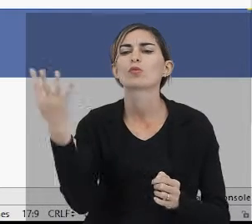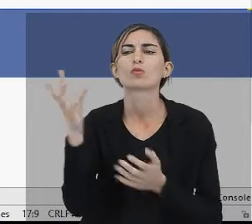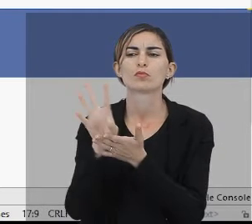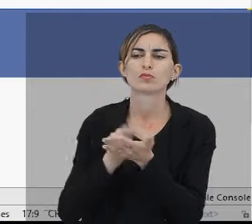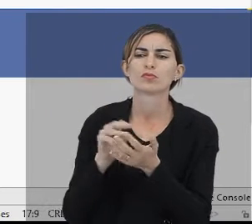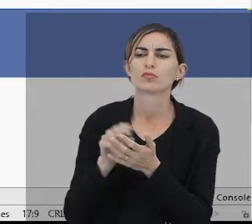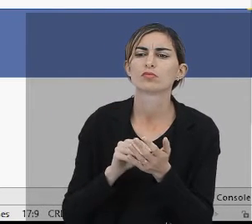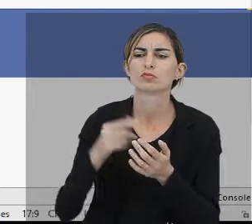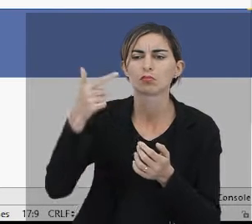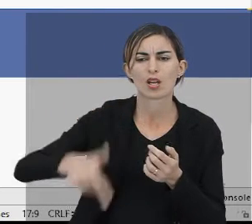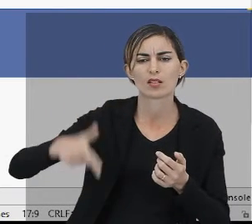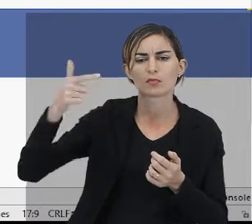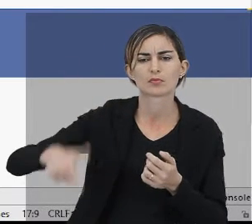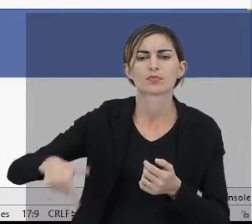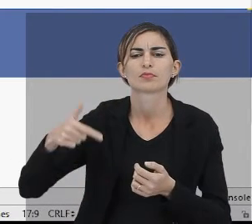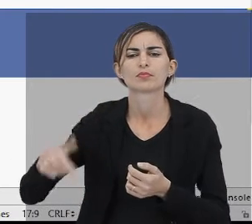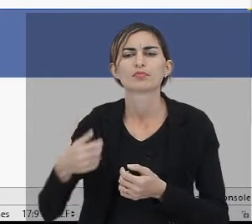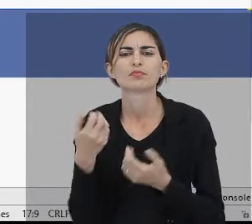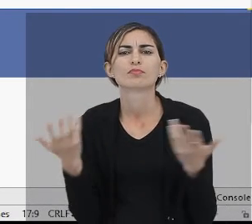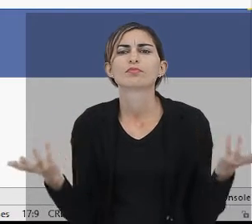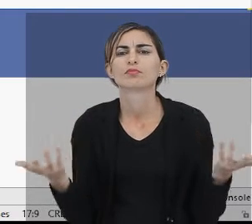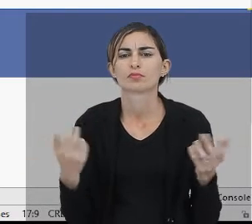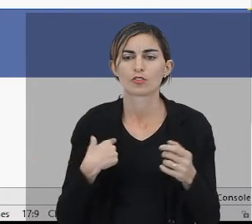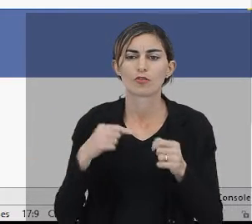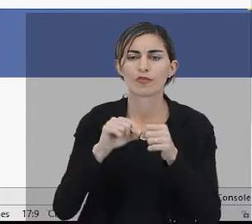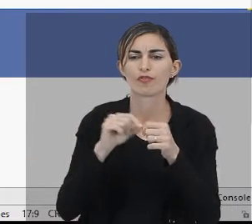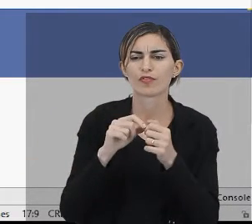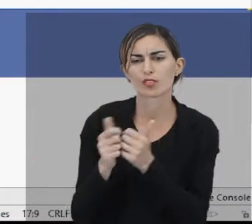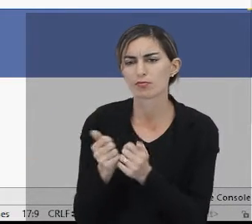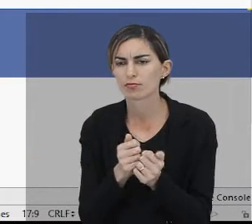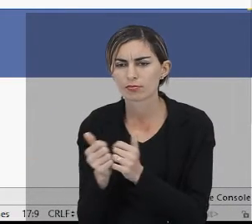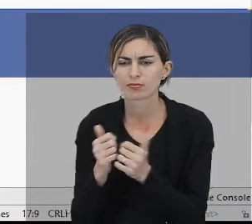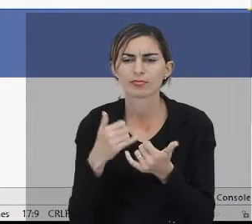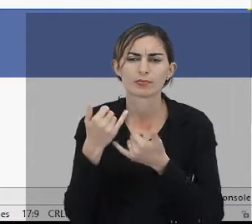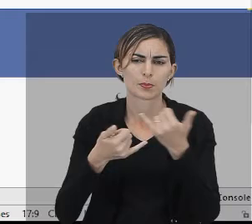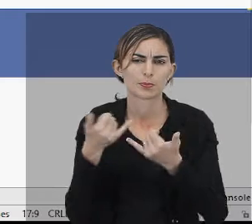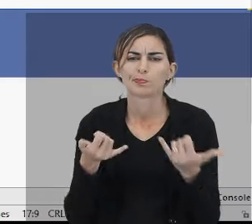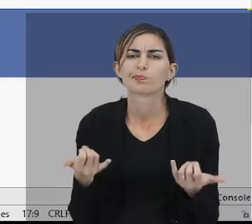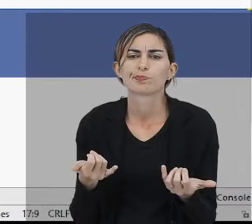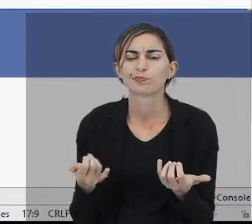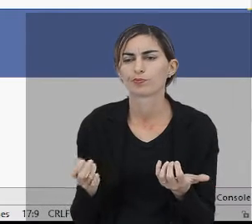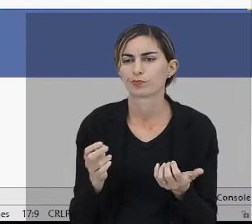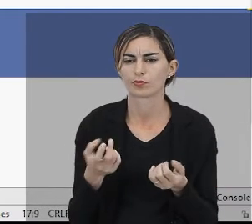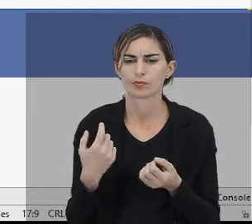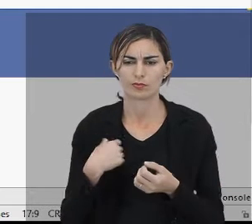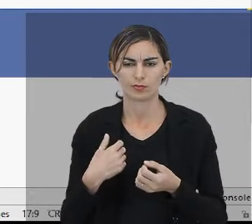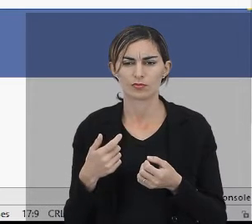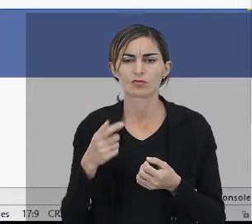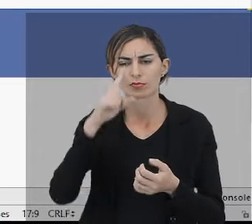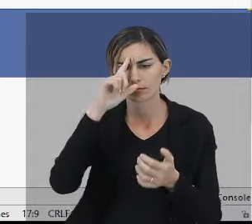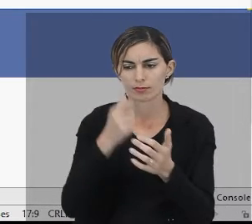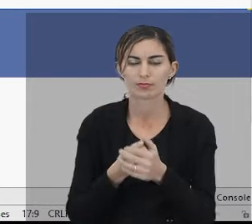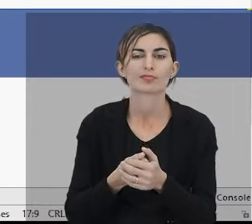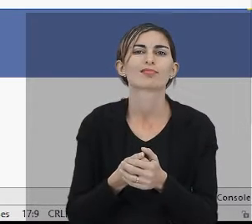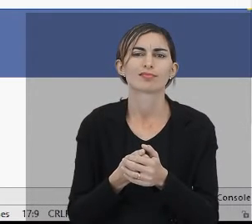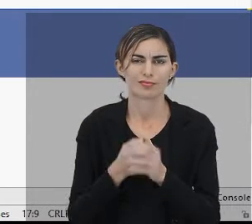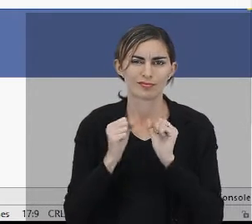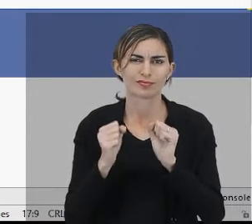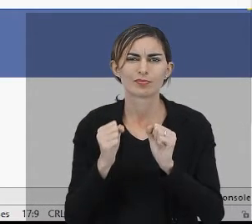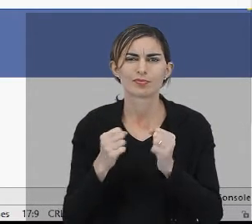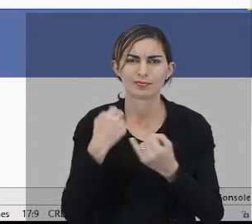de repetições. Imagine que você fez um joguinho e o usuário ele pode